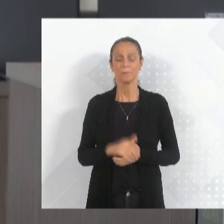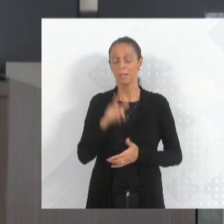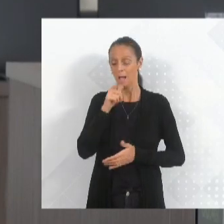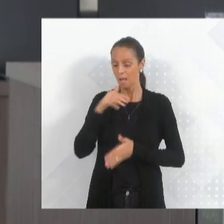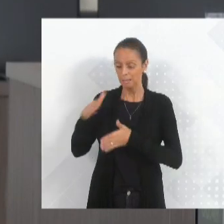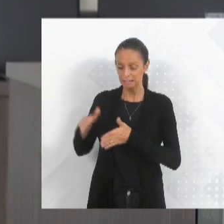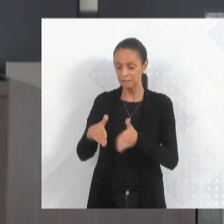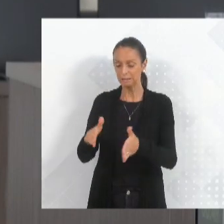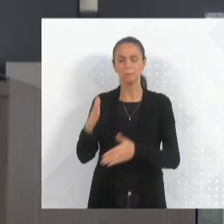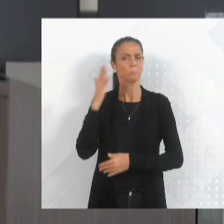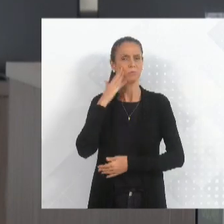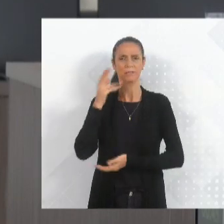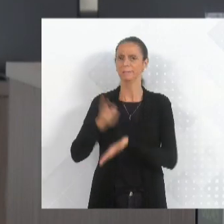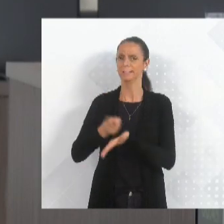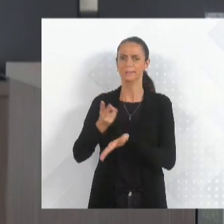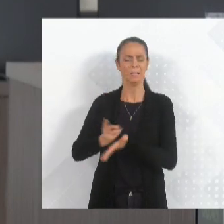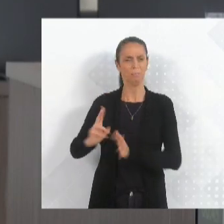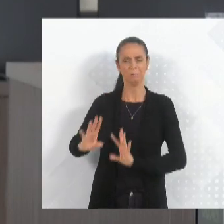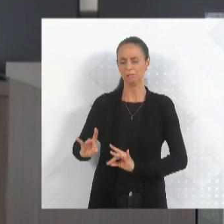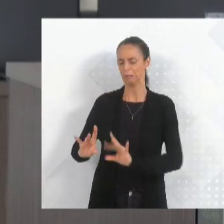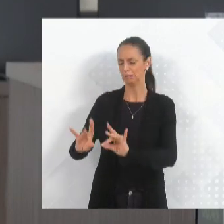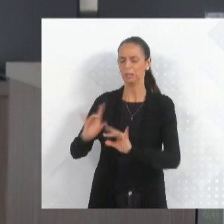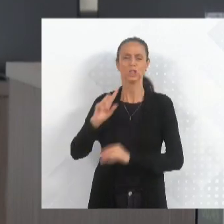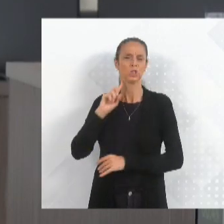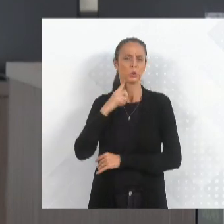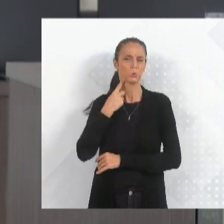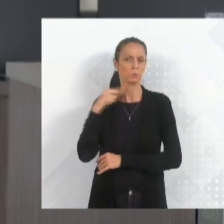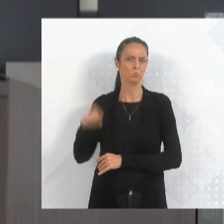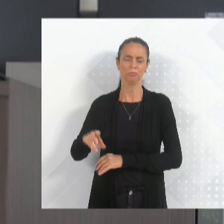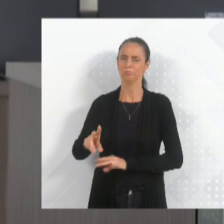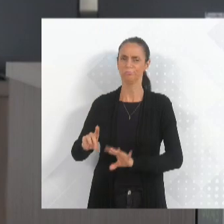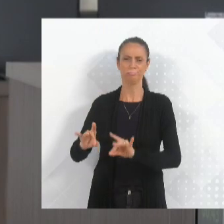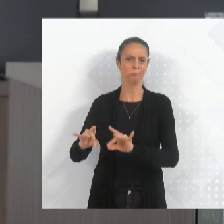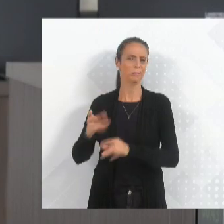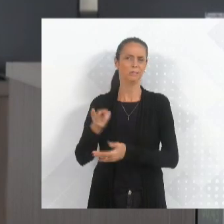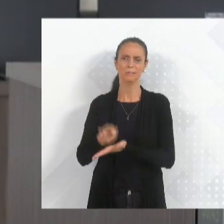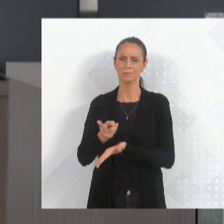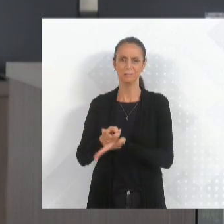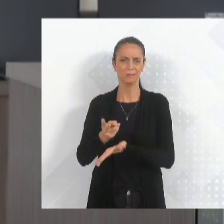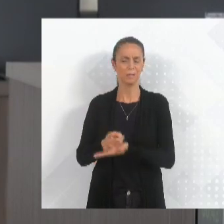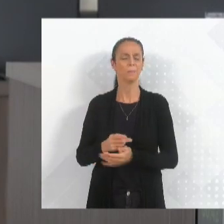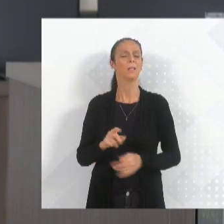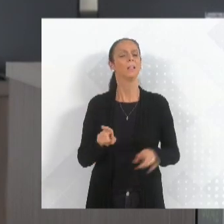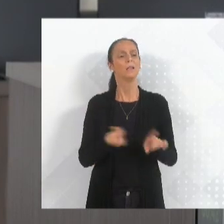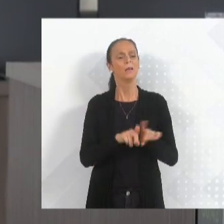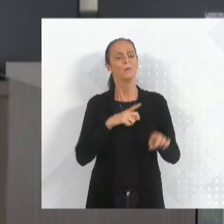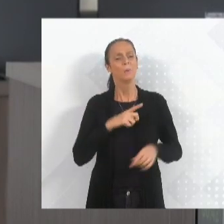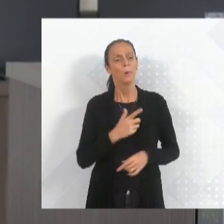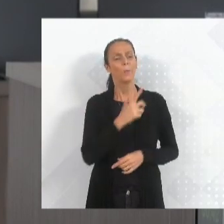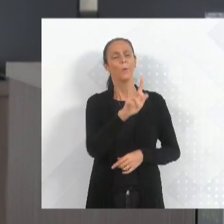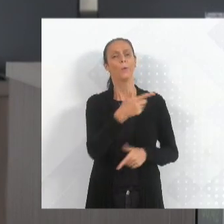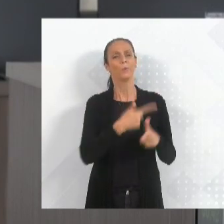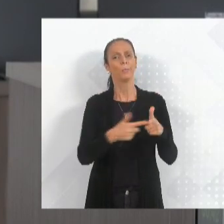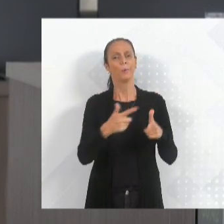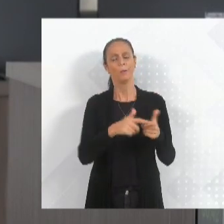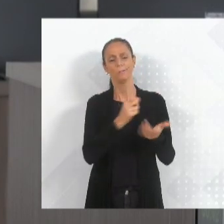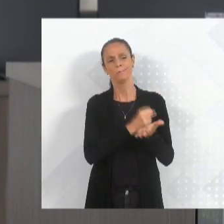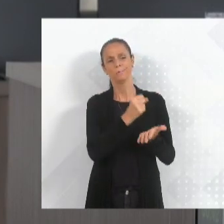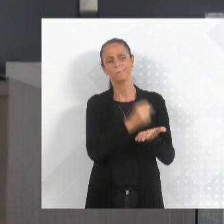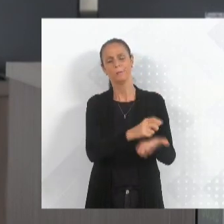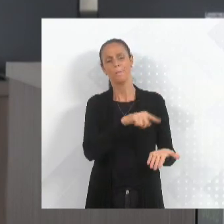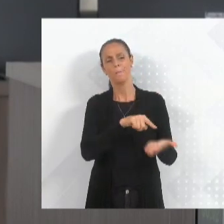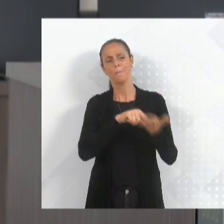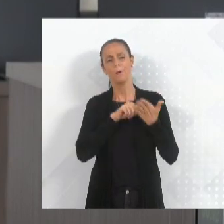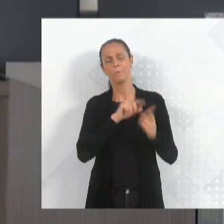Itajaí-Açu é algo recorrente, não é algo esporádico, e que a gente teve outros problemas relacionados a contratos, isso me indica que